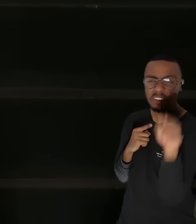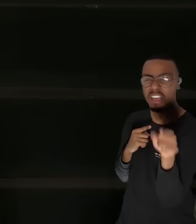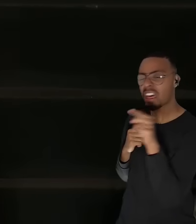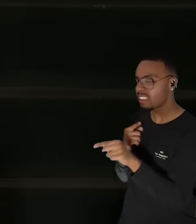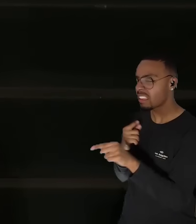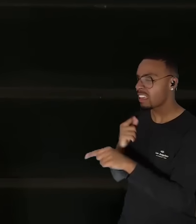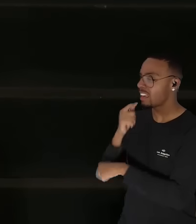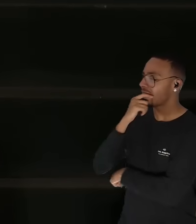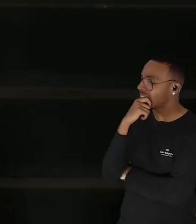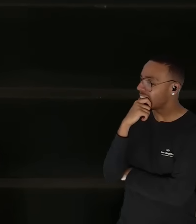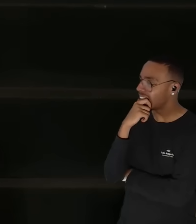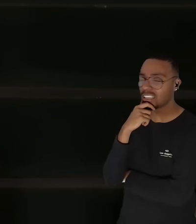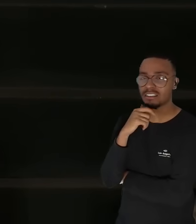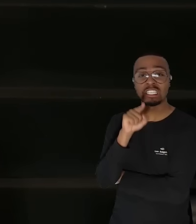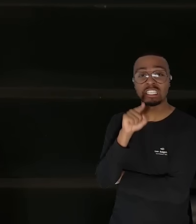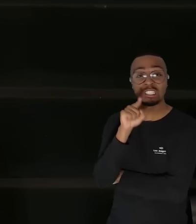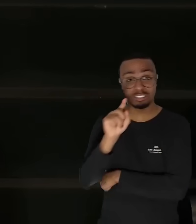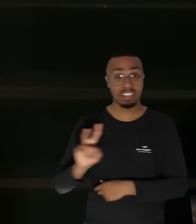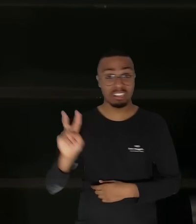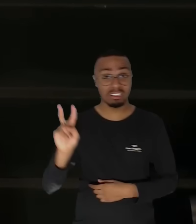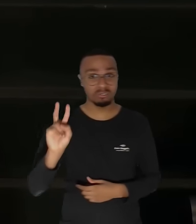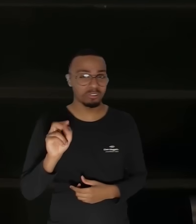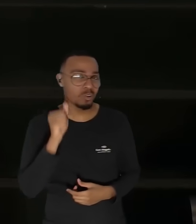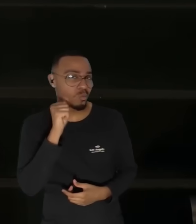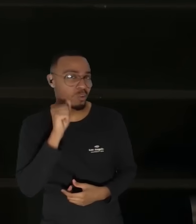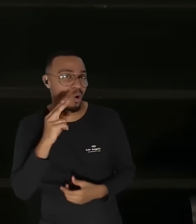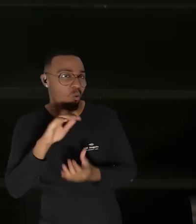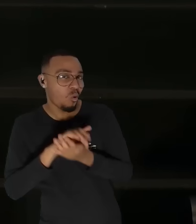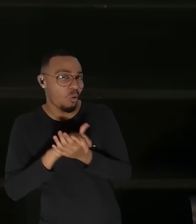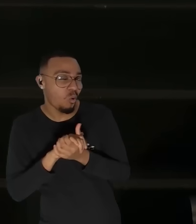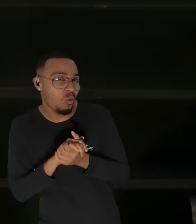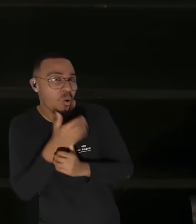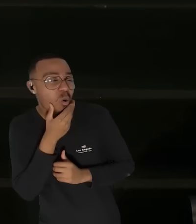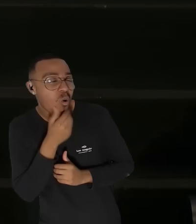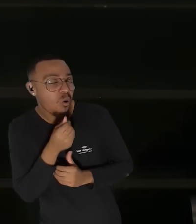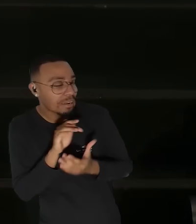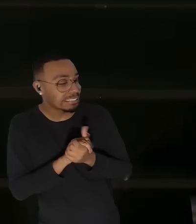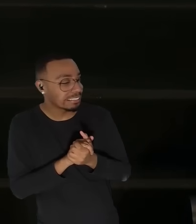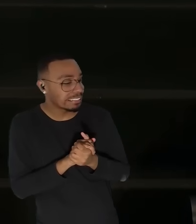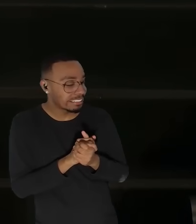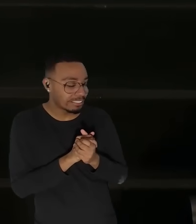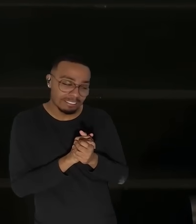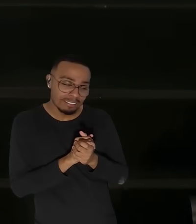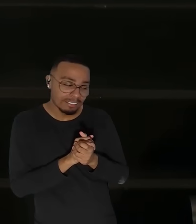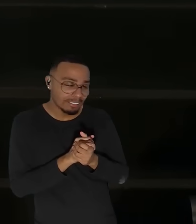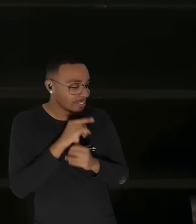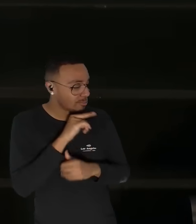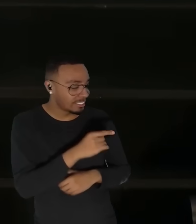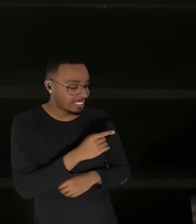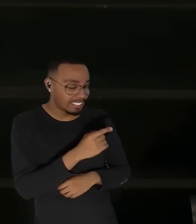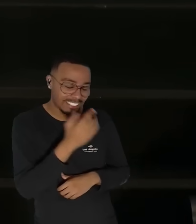E ela não faz ideia que você já não fala com a sua esposa há um mês.